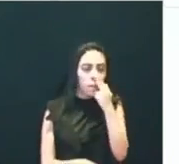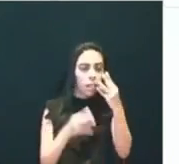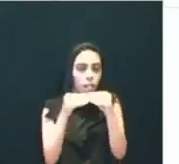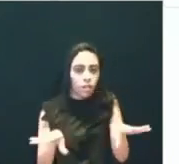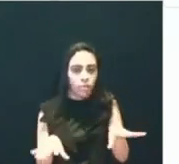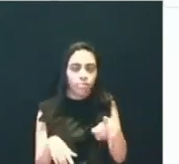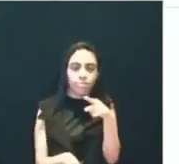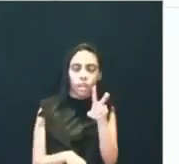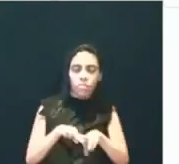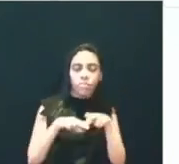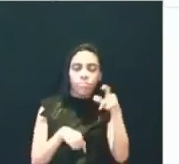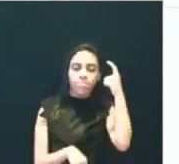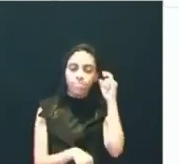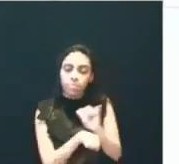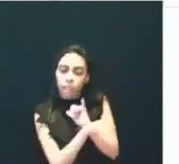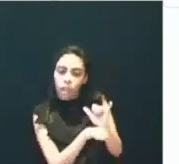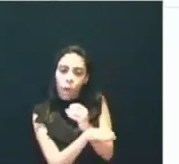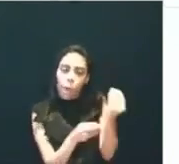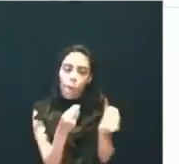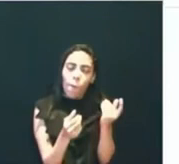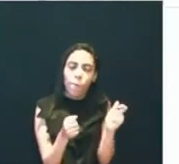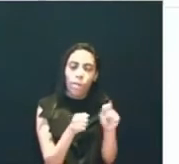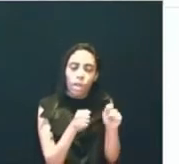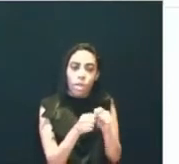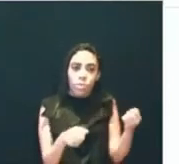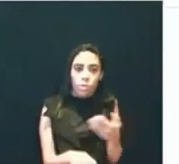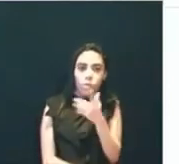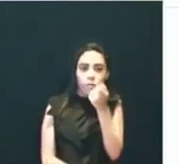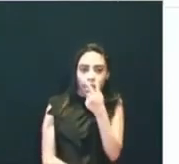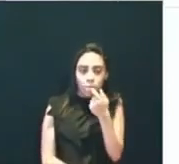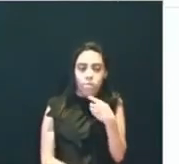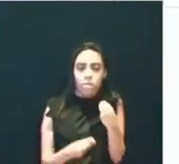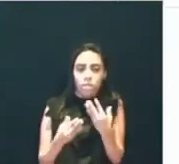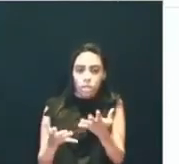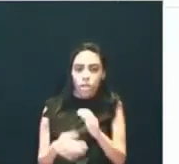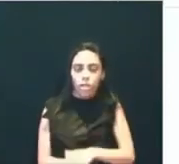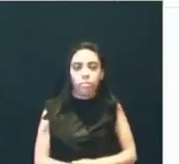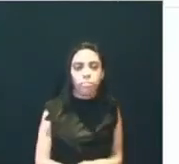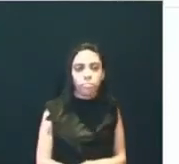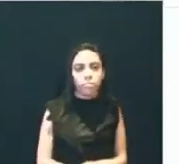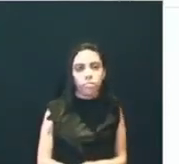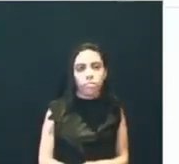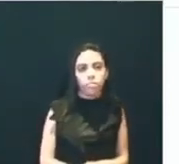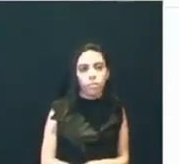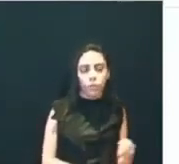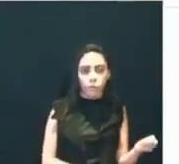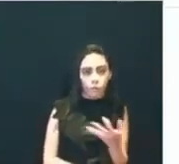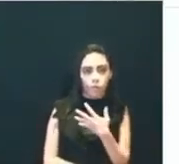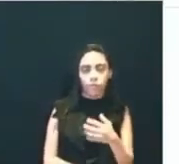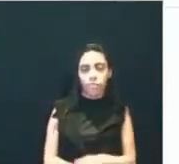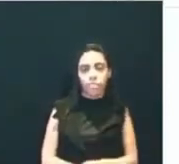e aí eu tenho que tentar lançar mão das novas drogas, das drogas-alvo, de novos